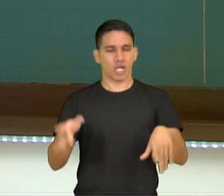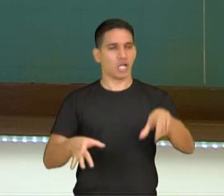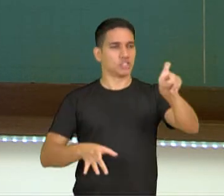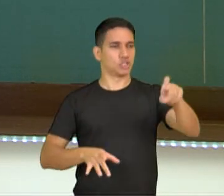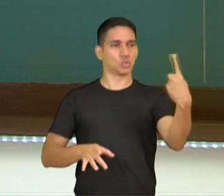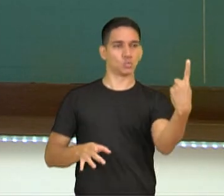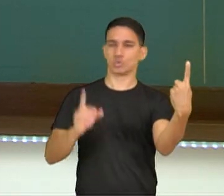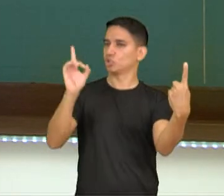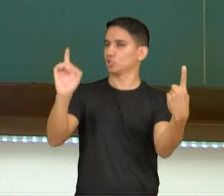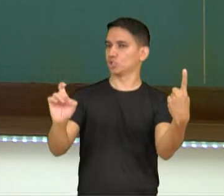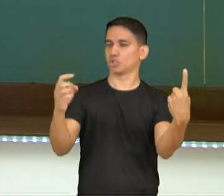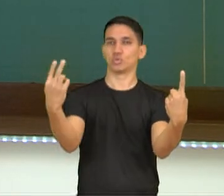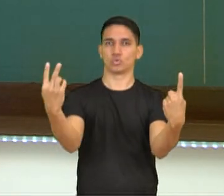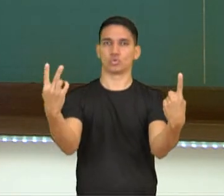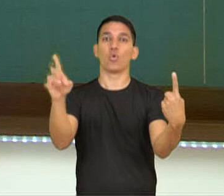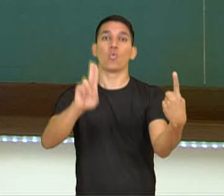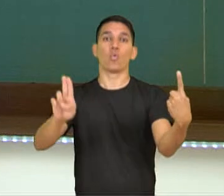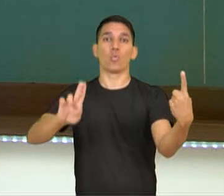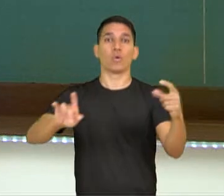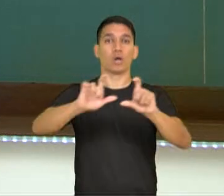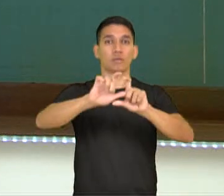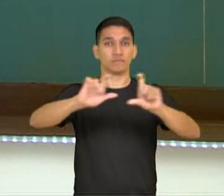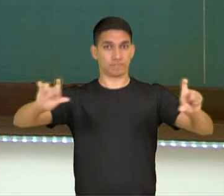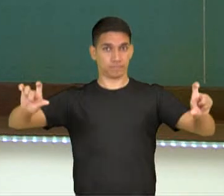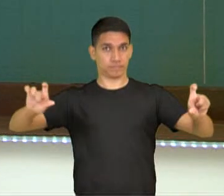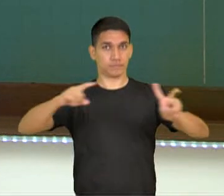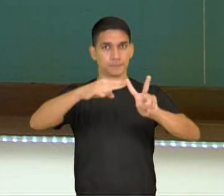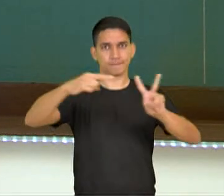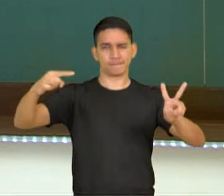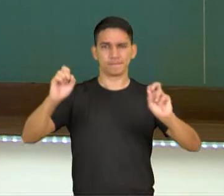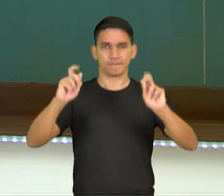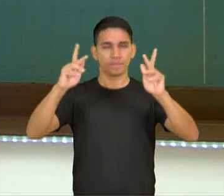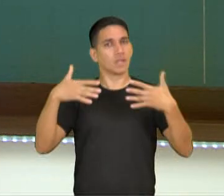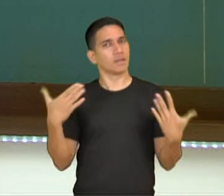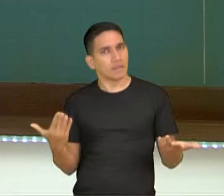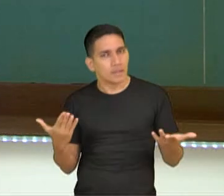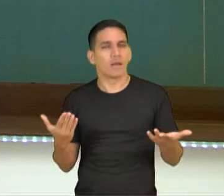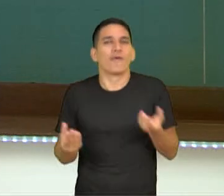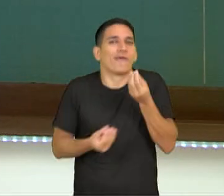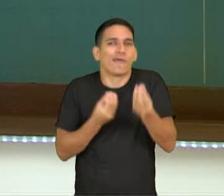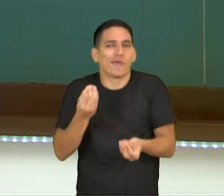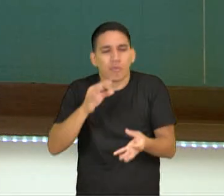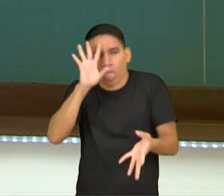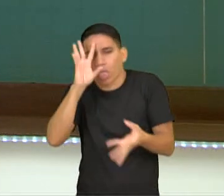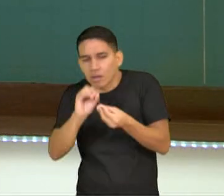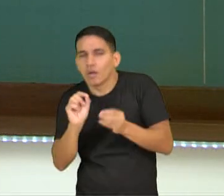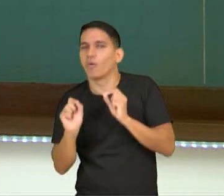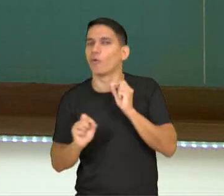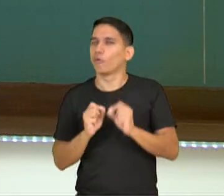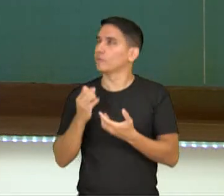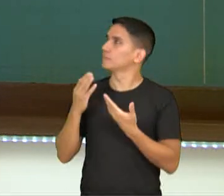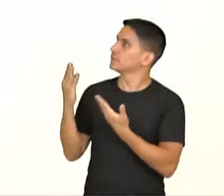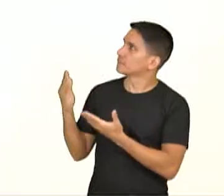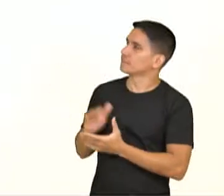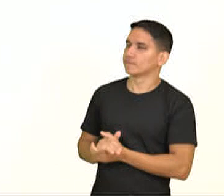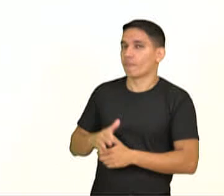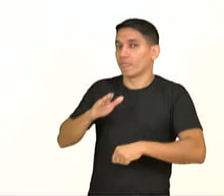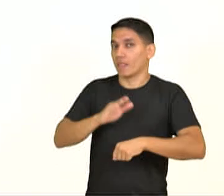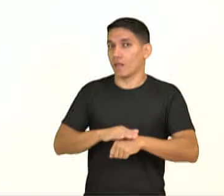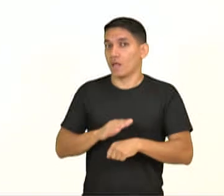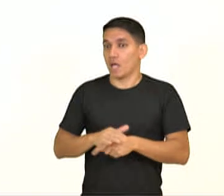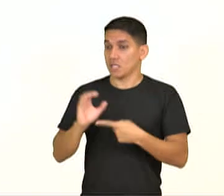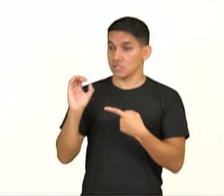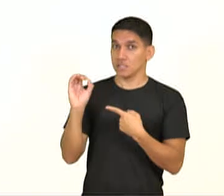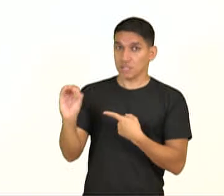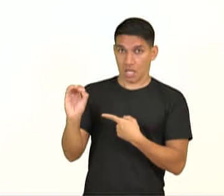duas linhas utilizando a fórmula, tá bom? Então, olha só como que nós podemos concluir isso. Para o custo zero,